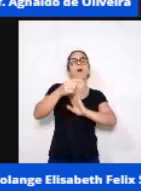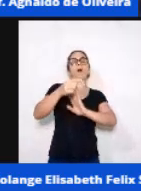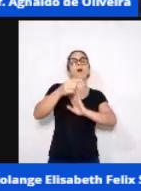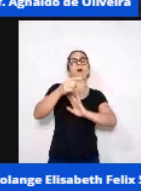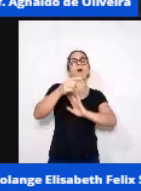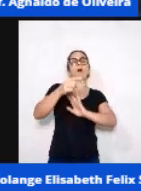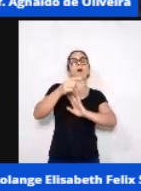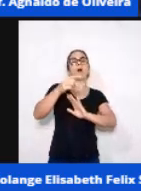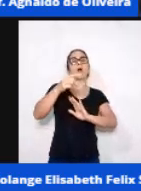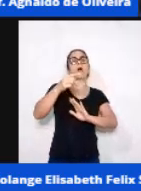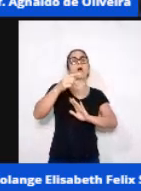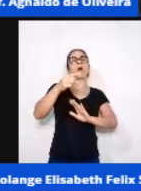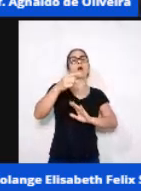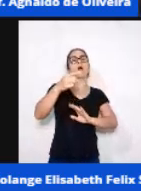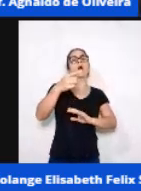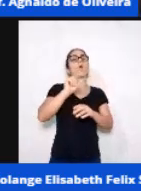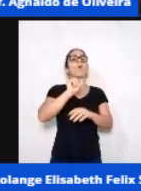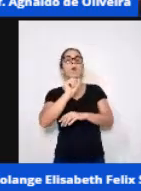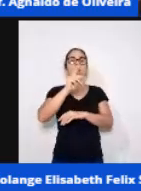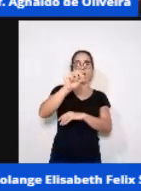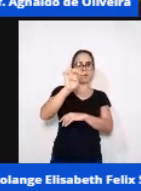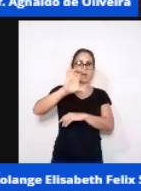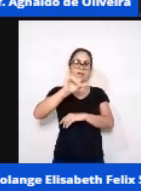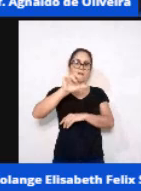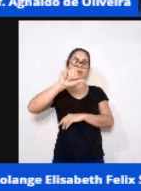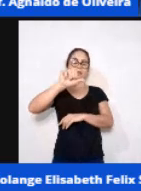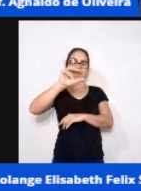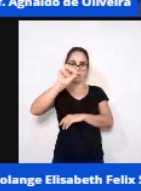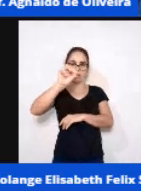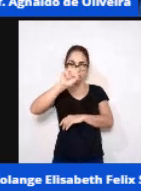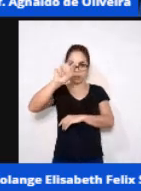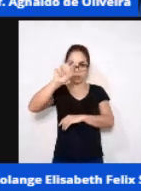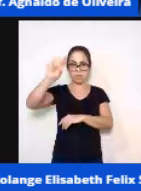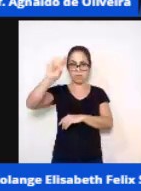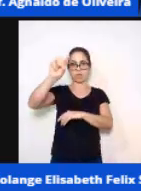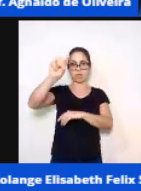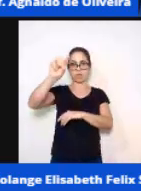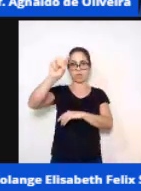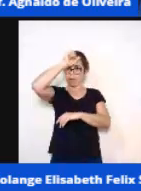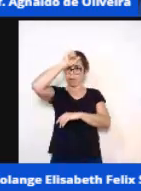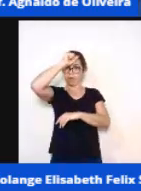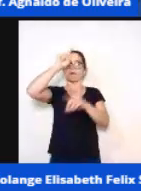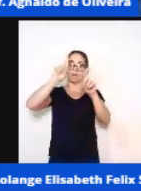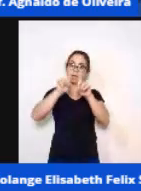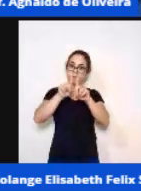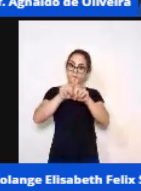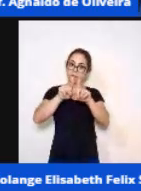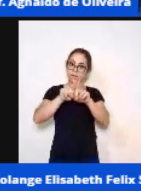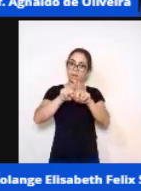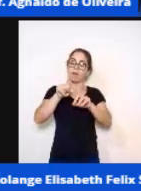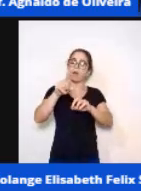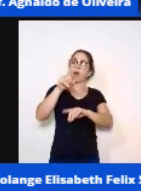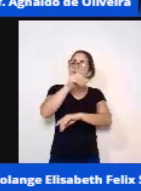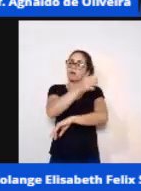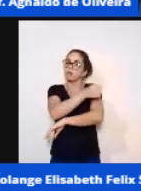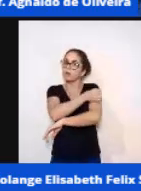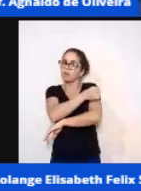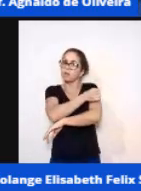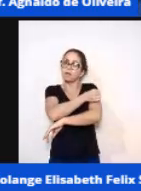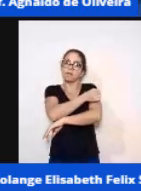números decimais, na sua representação finita. Veja que lá no 6º ano não se trabalha